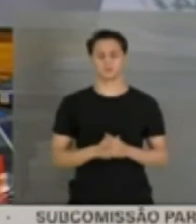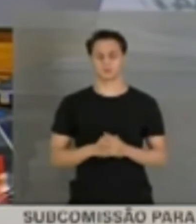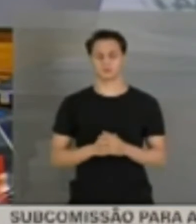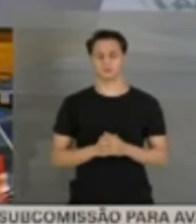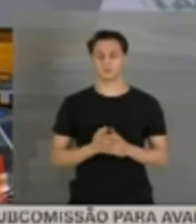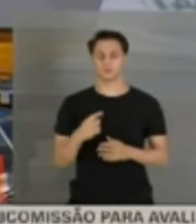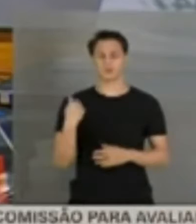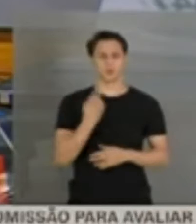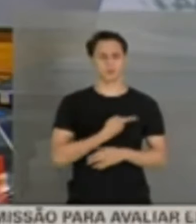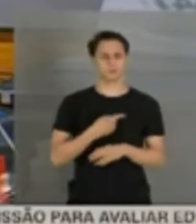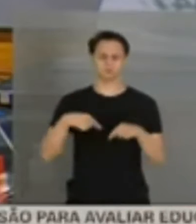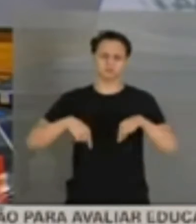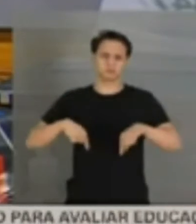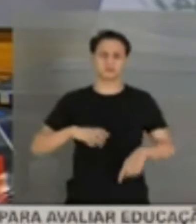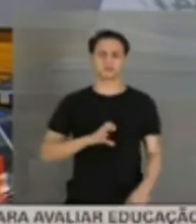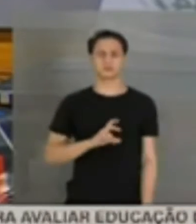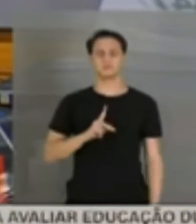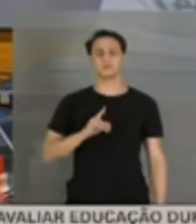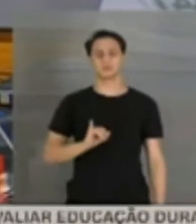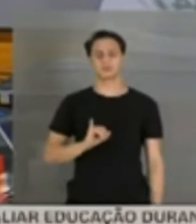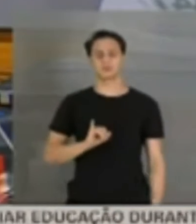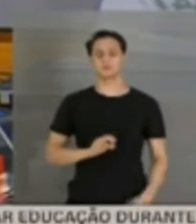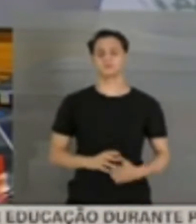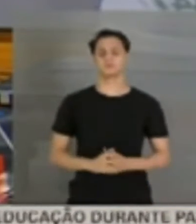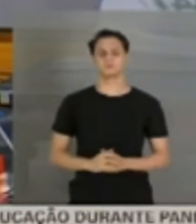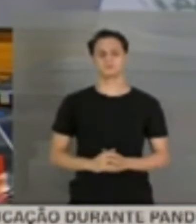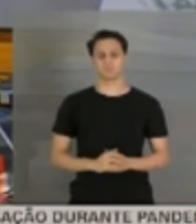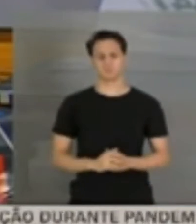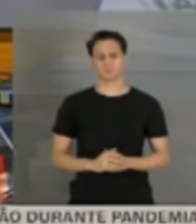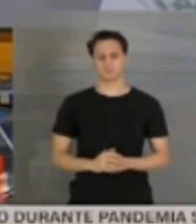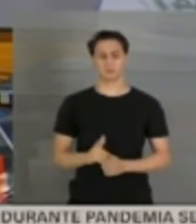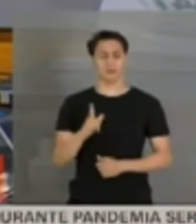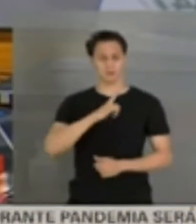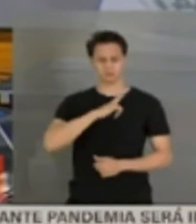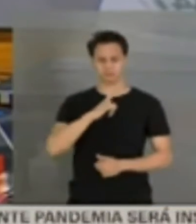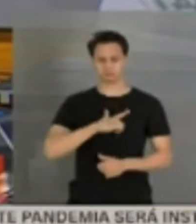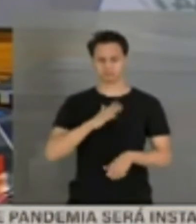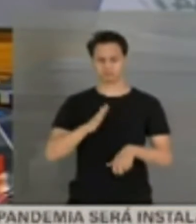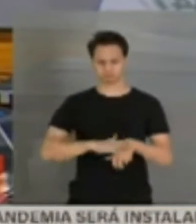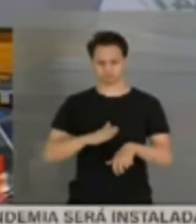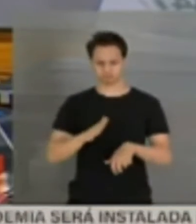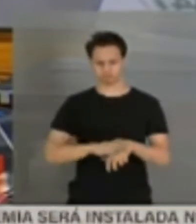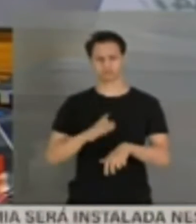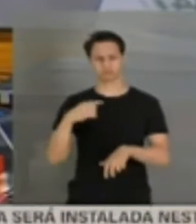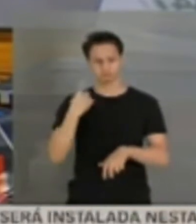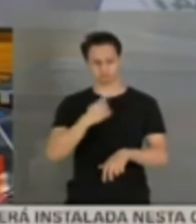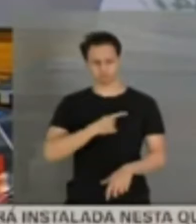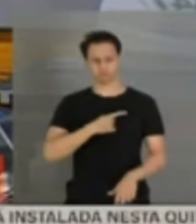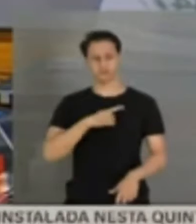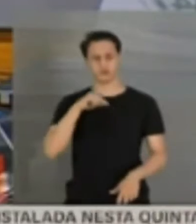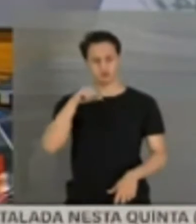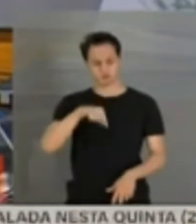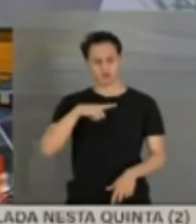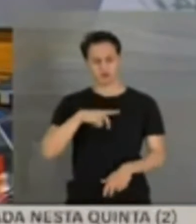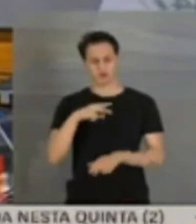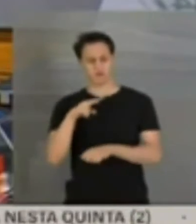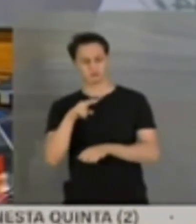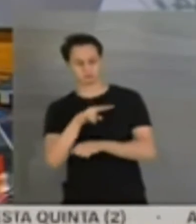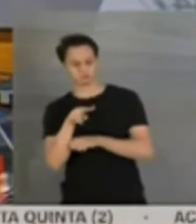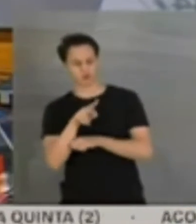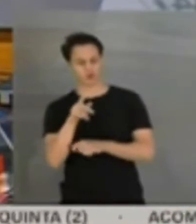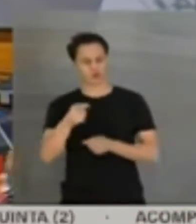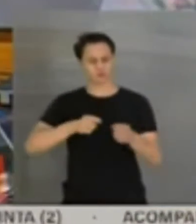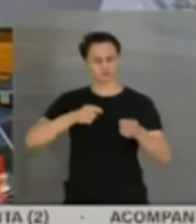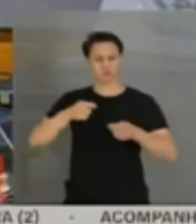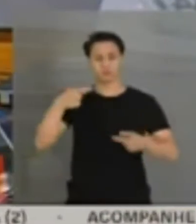nós estamos dentro de uma CPI, com a legitimidade própria de ser um instrumento de controle político